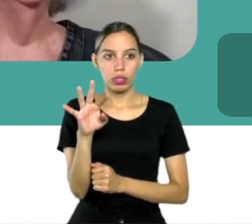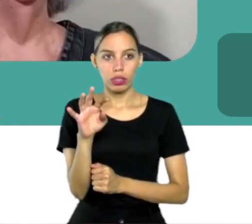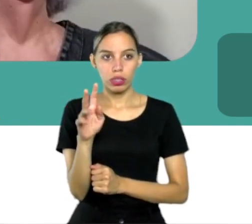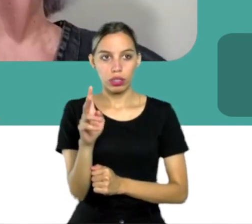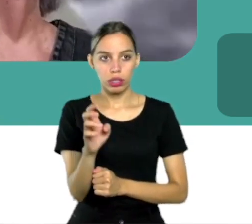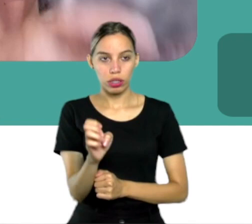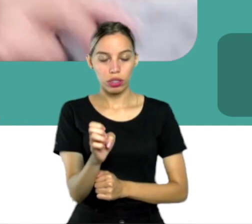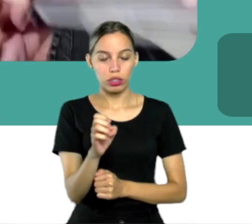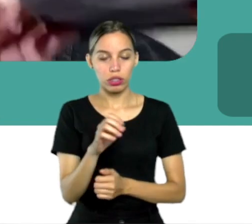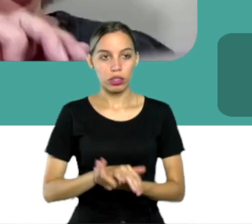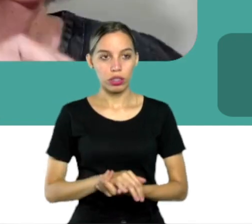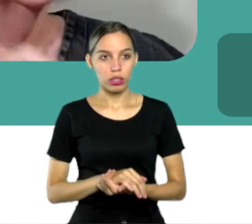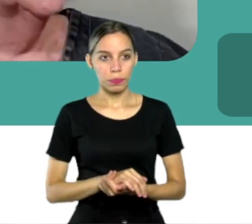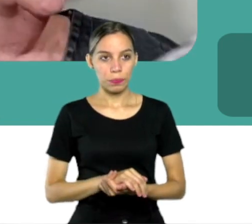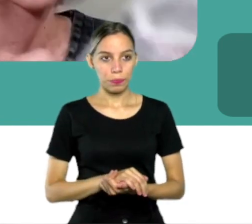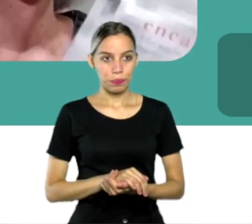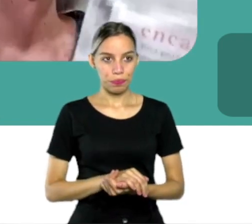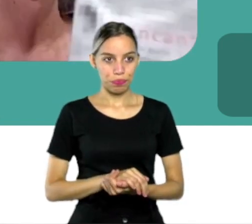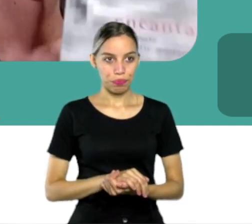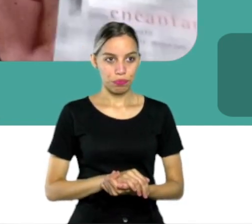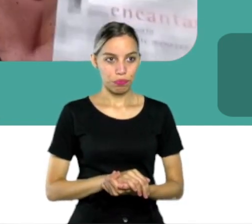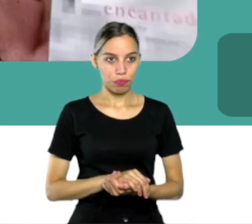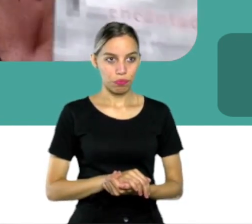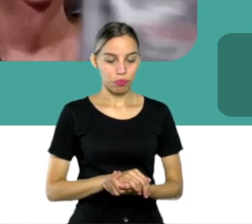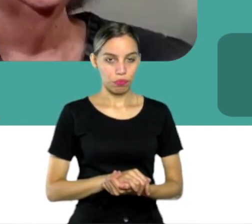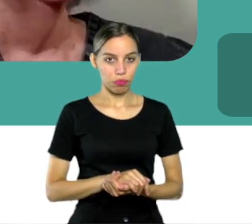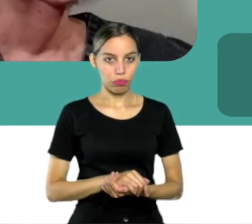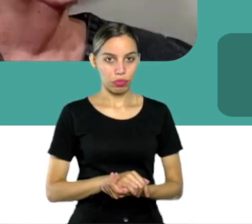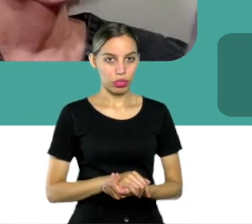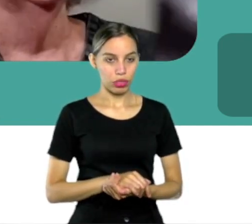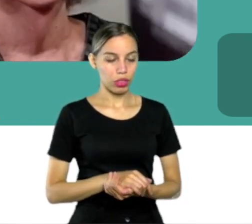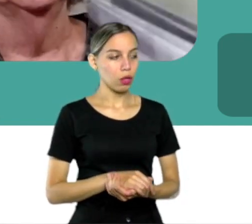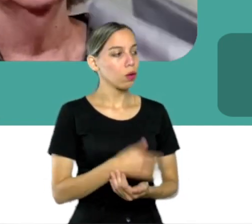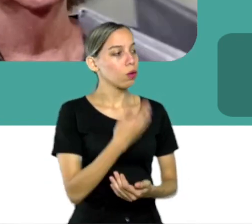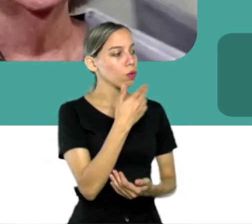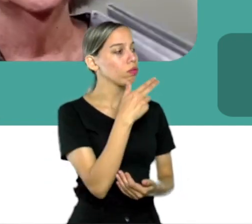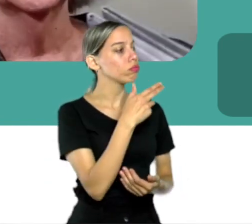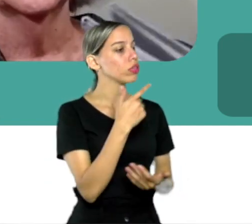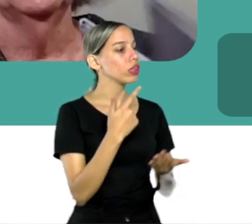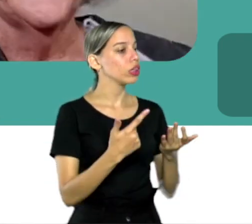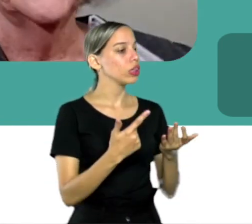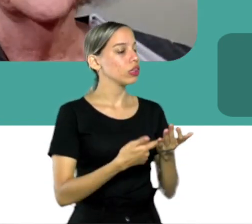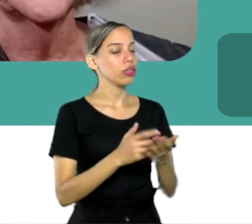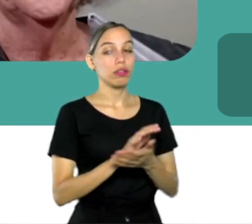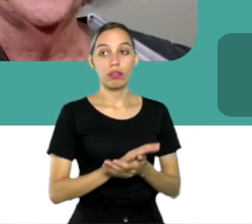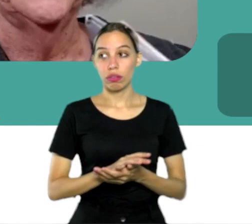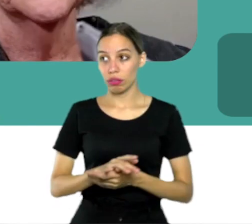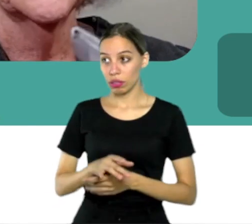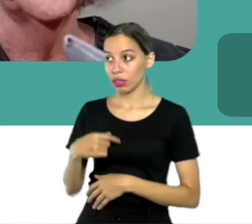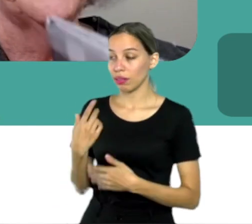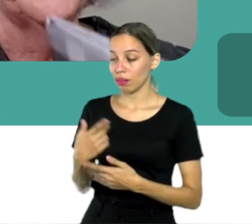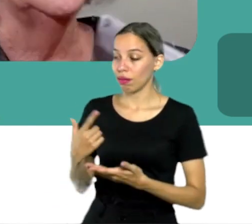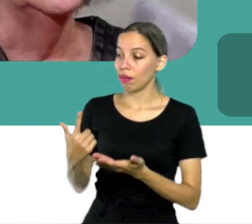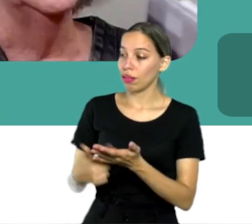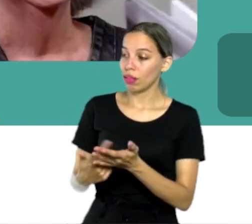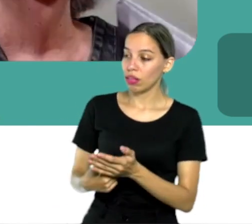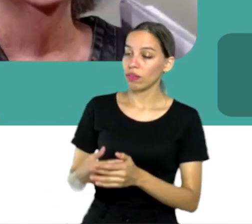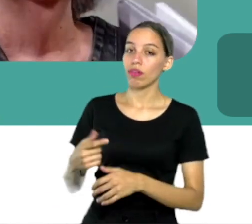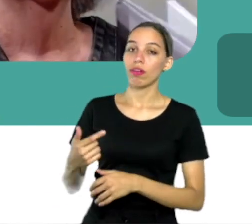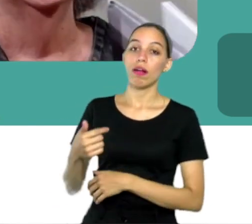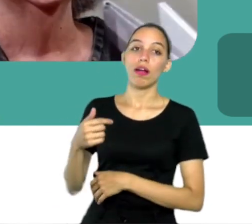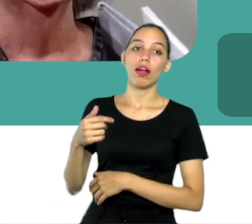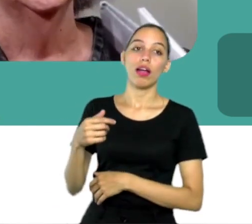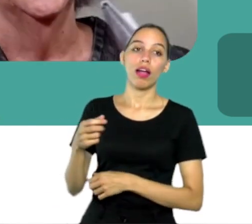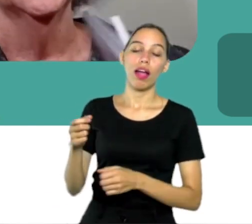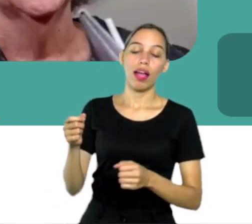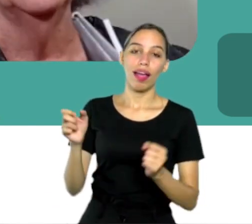dela, o livro dela. Se chama Encantado. Nós fizemos 10 exemplares, 5 para ela, 5 para mim, com prova